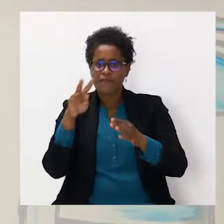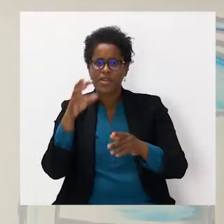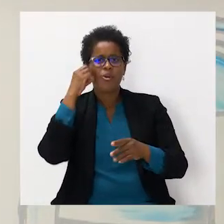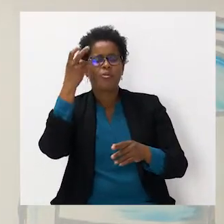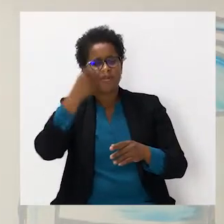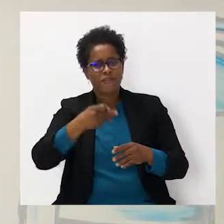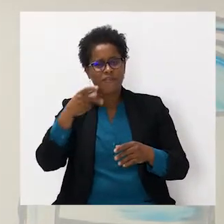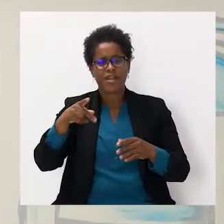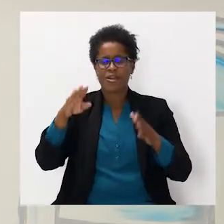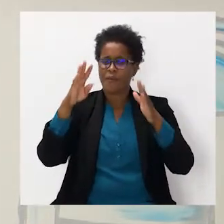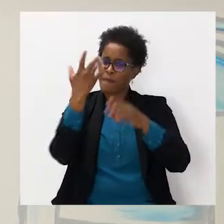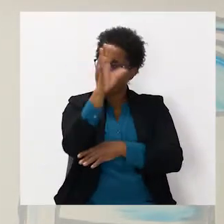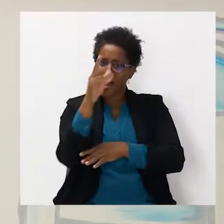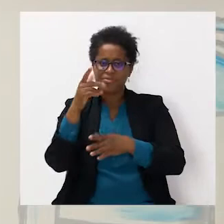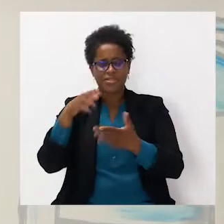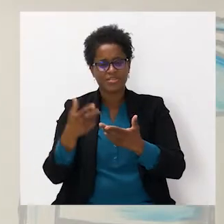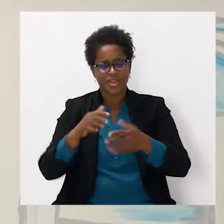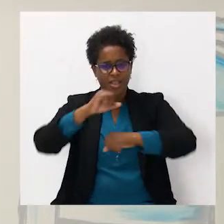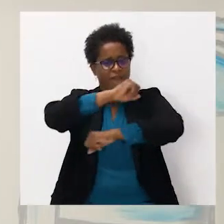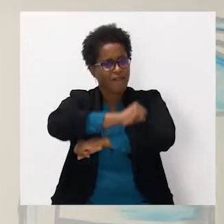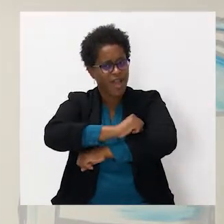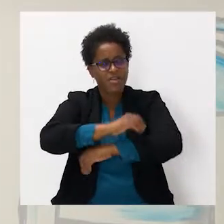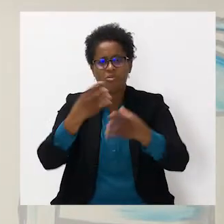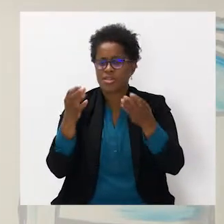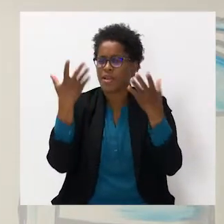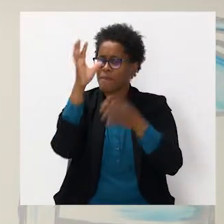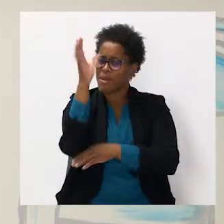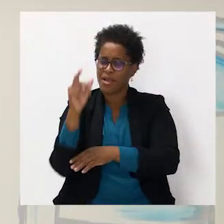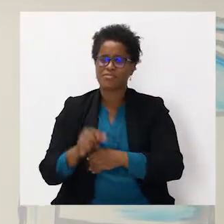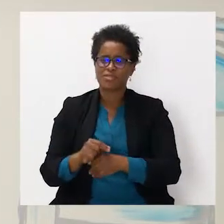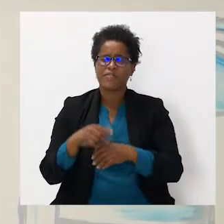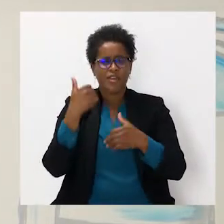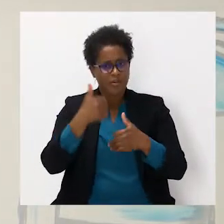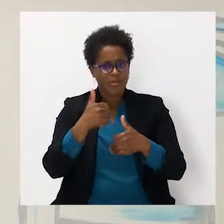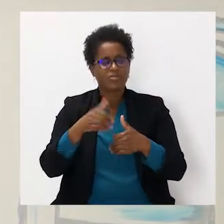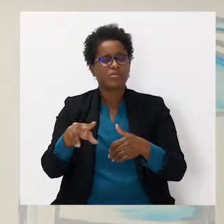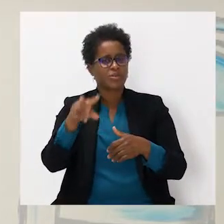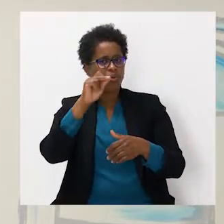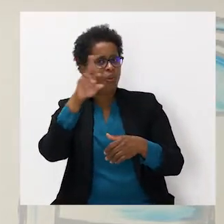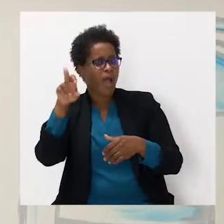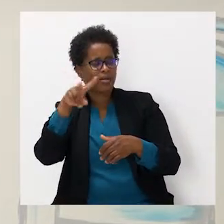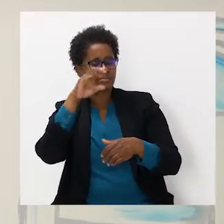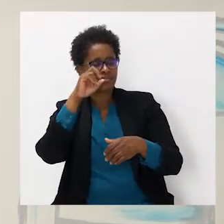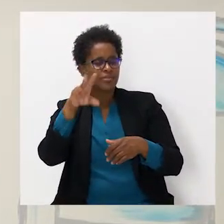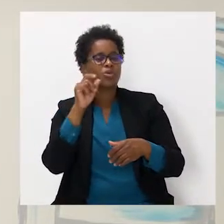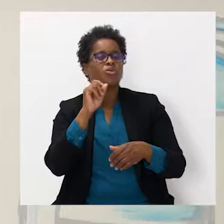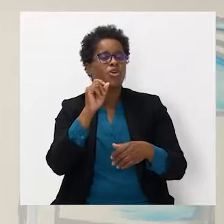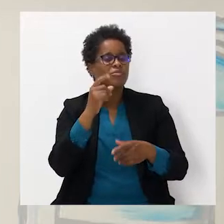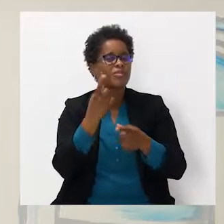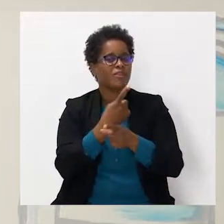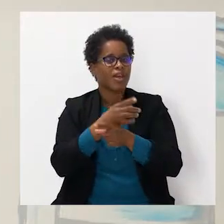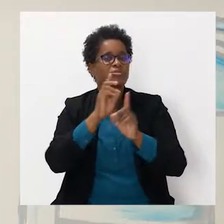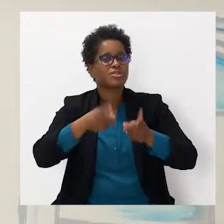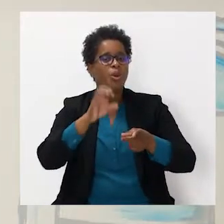com plantas, uma varanda cheia de plantas. Fica agradável. Ainda recebemos do ar o quê? Aquele produto que dissemos no início,